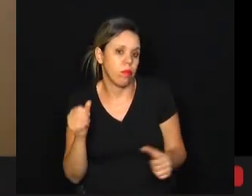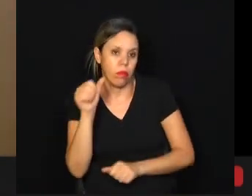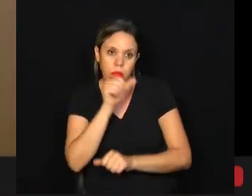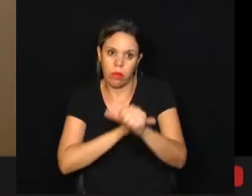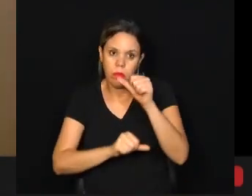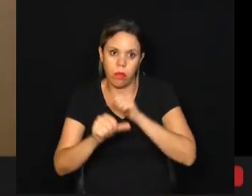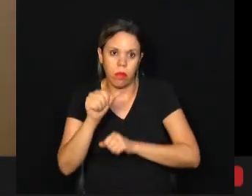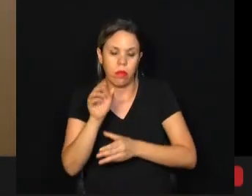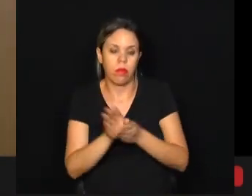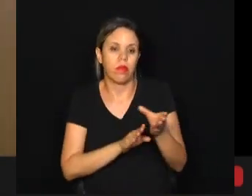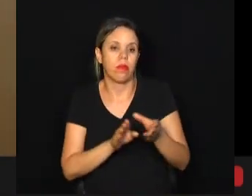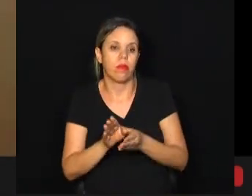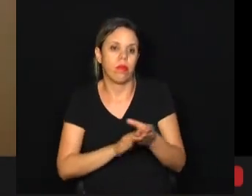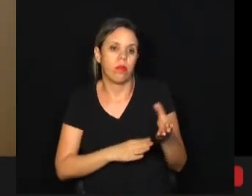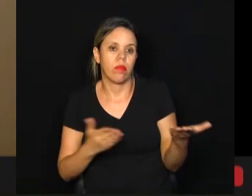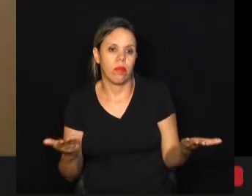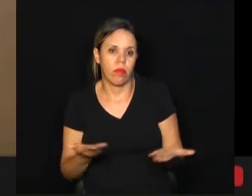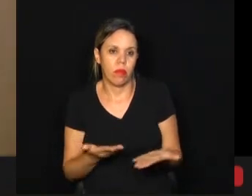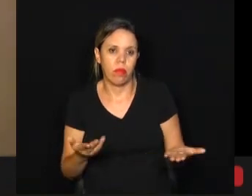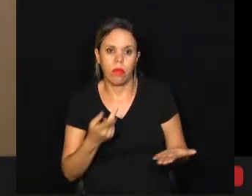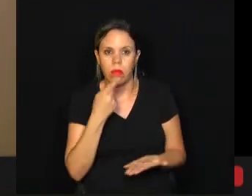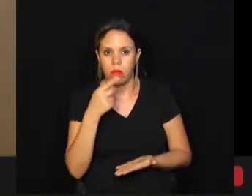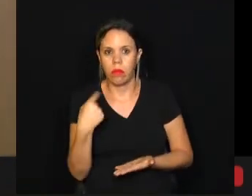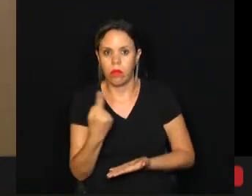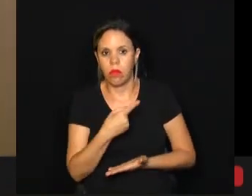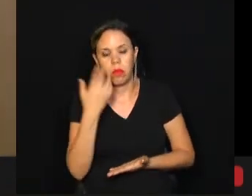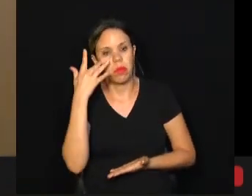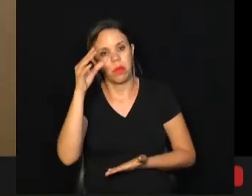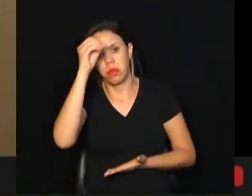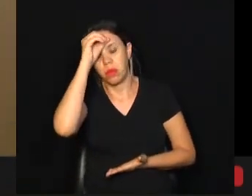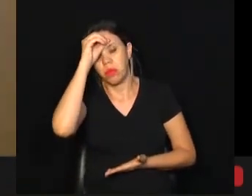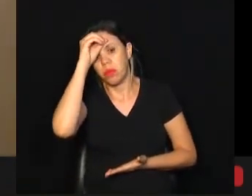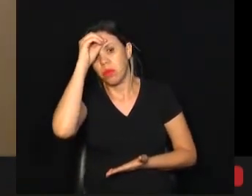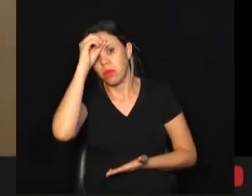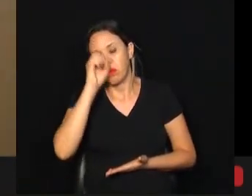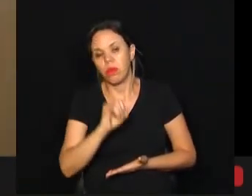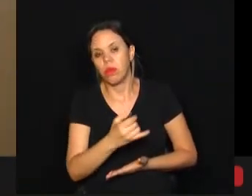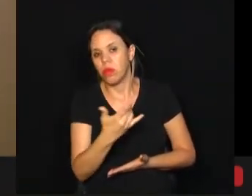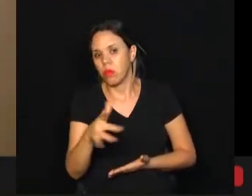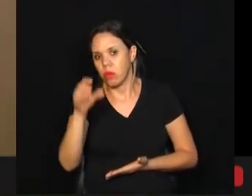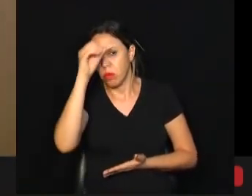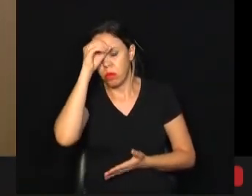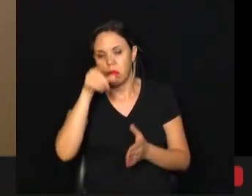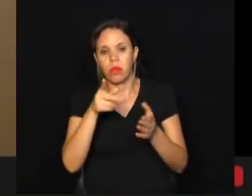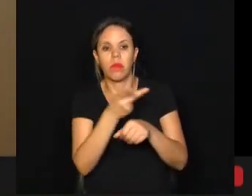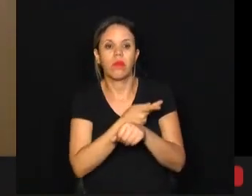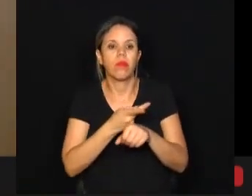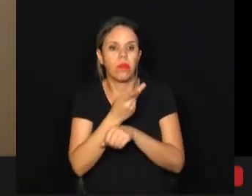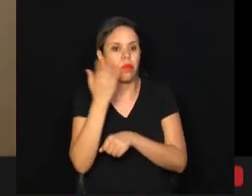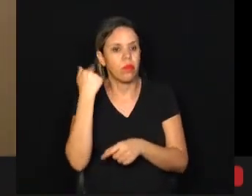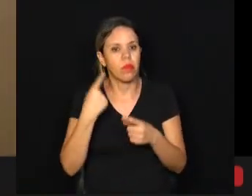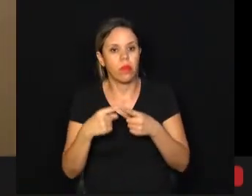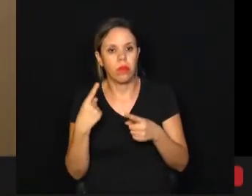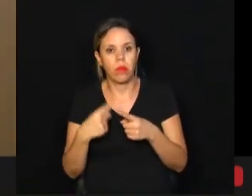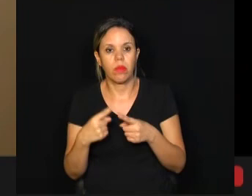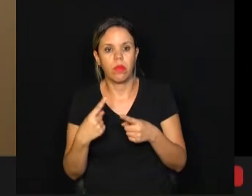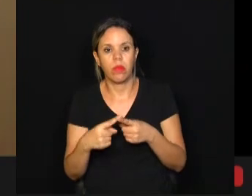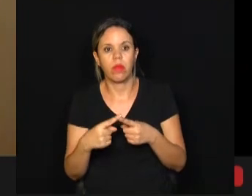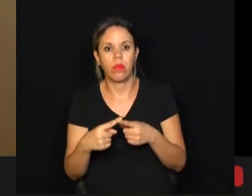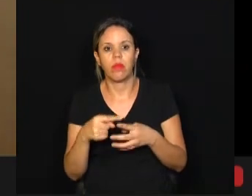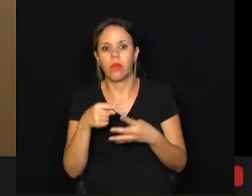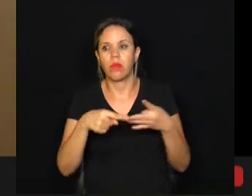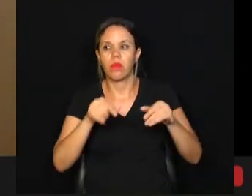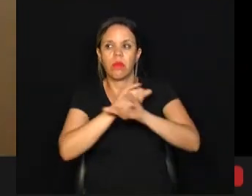o Conselho. Agora vai falar que não soube? Se não soube, procura saber por quê, porque nós vamos botar isso nos 4